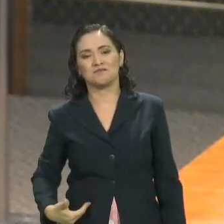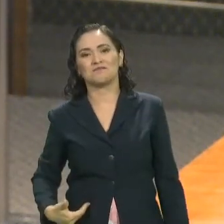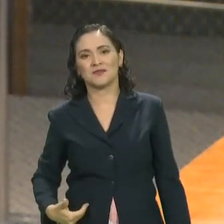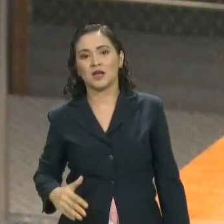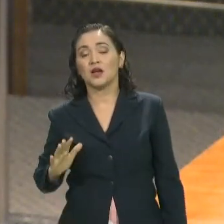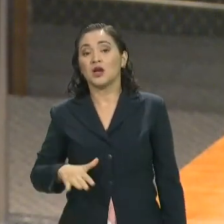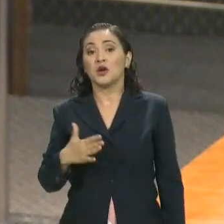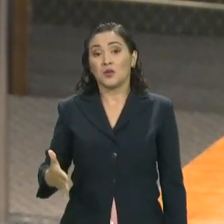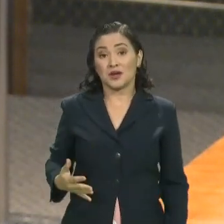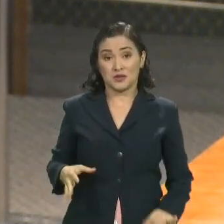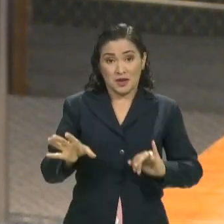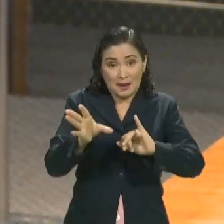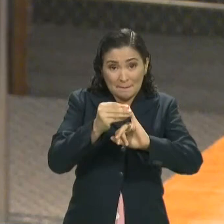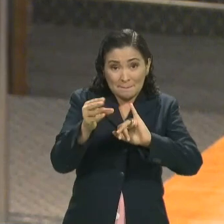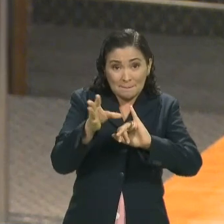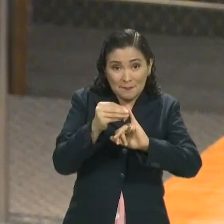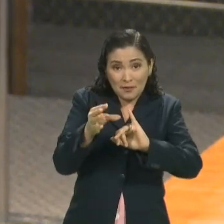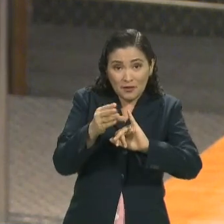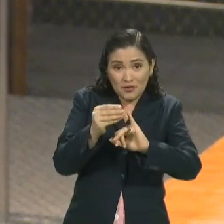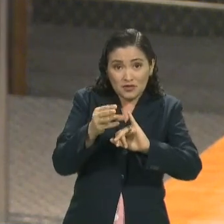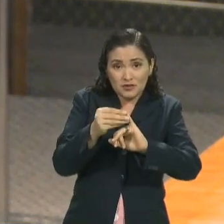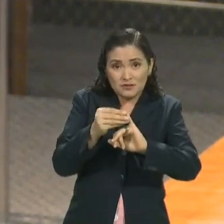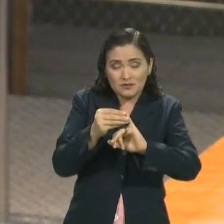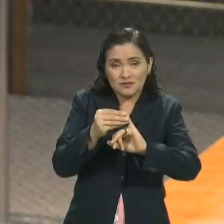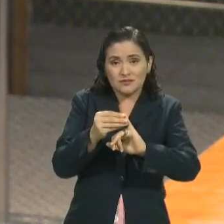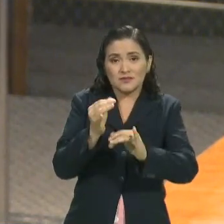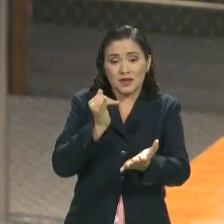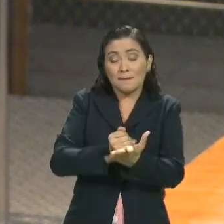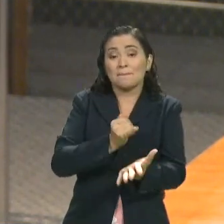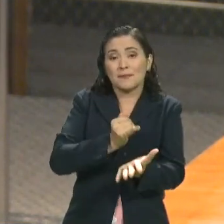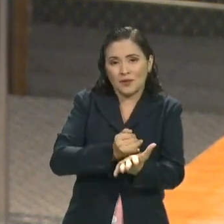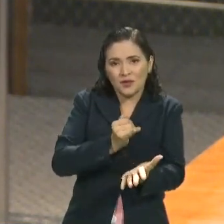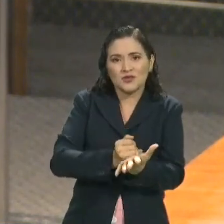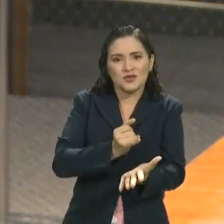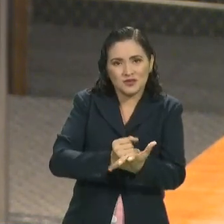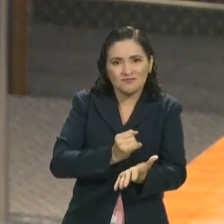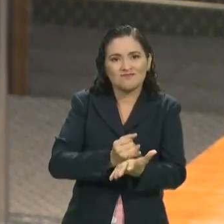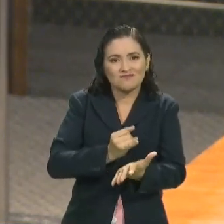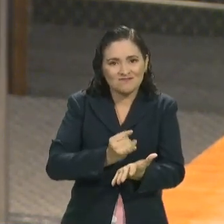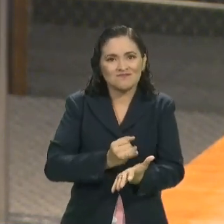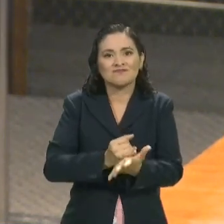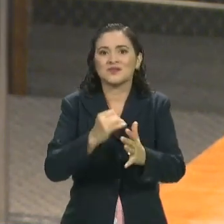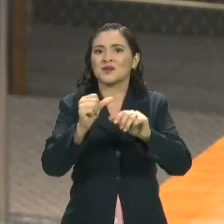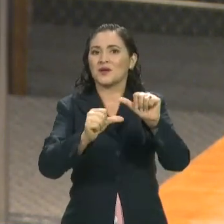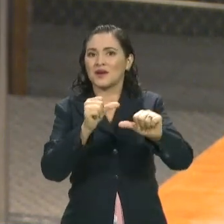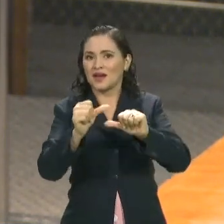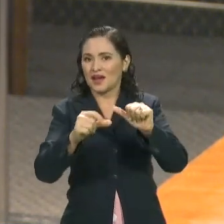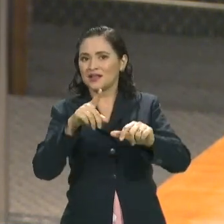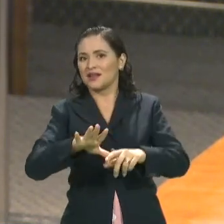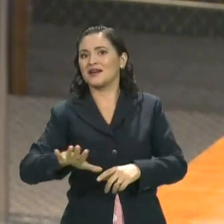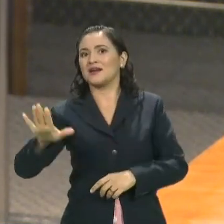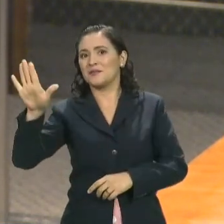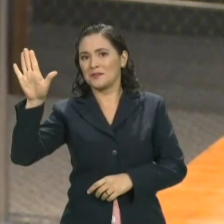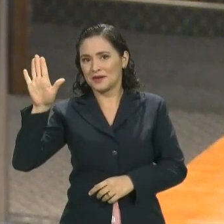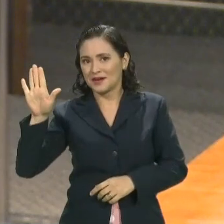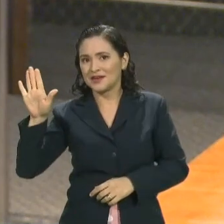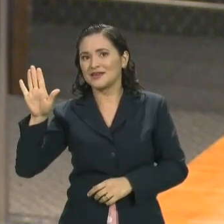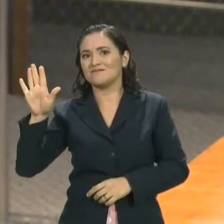para fazer campanha, os massacres em cima dos salários, as não nomeações, aí eu quero ver a